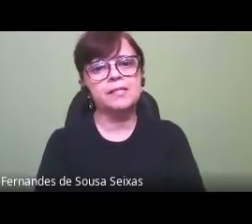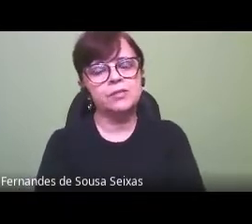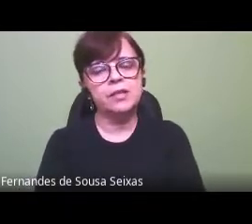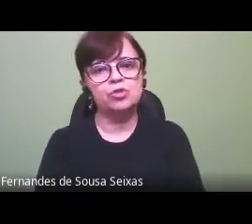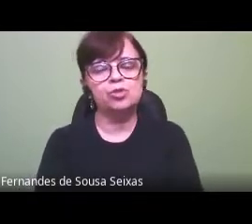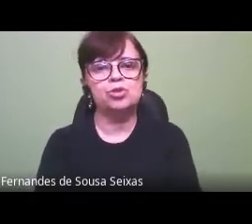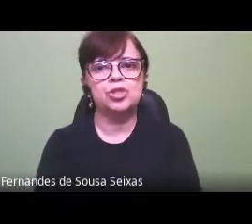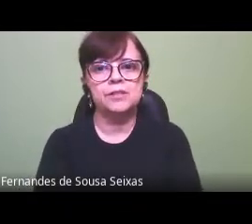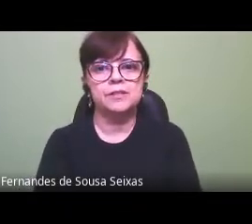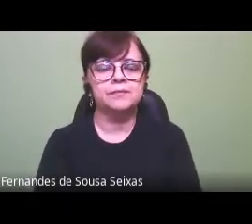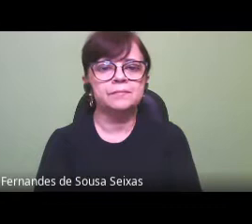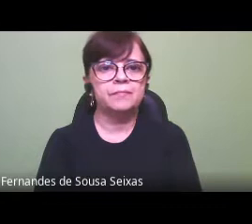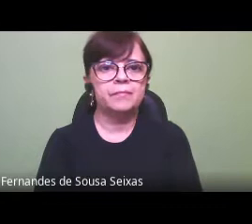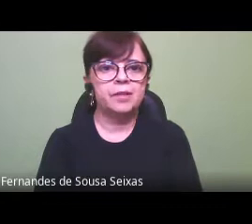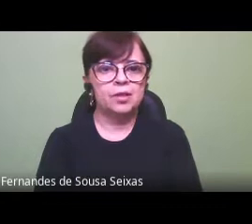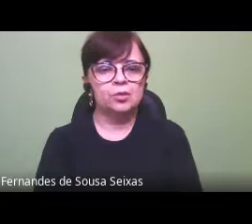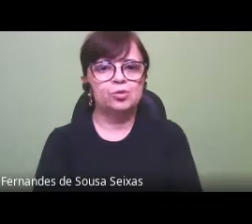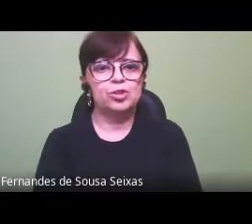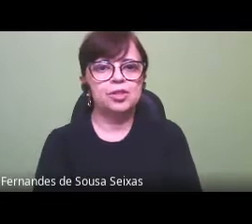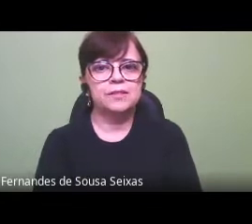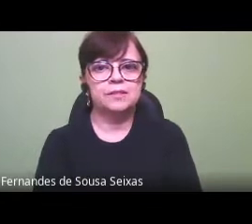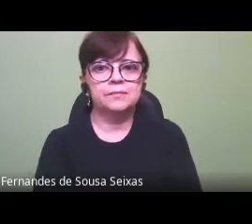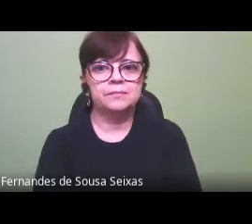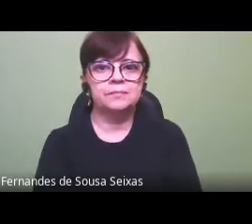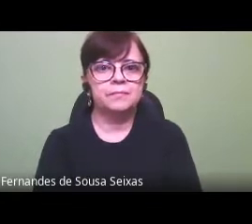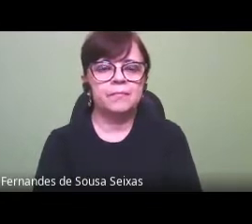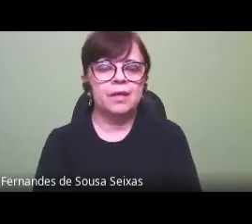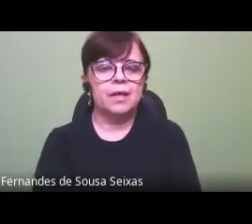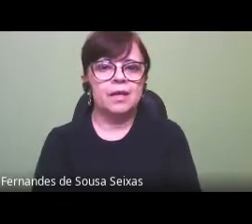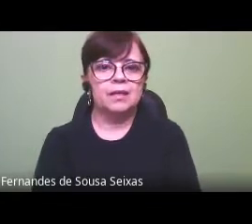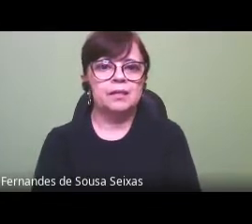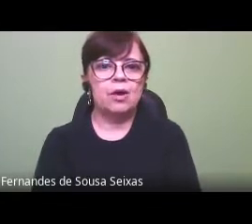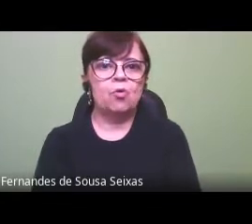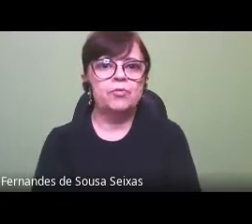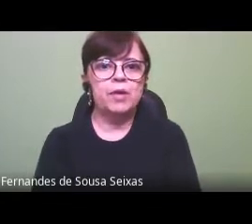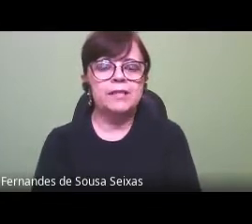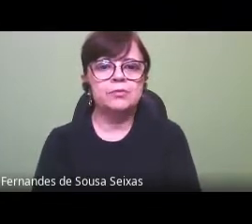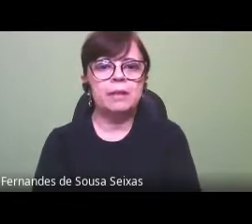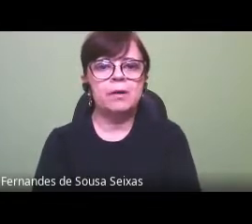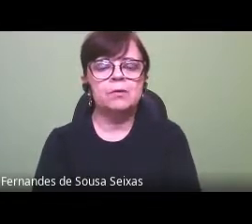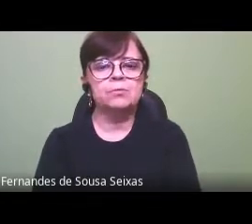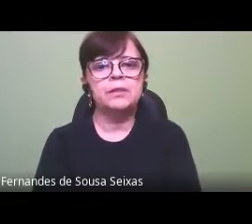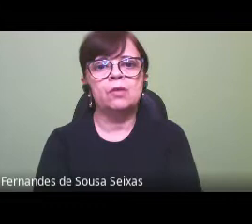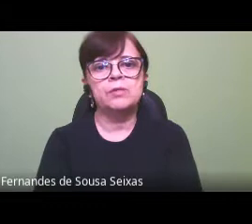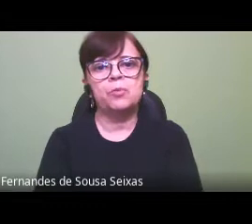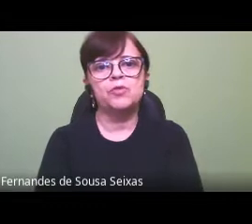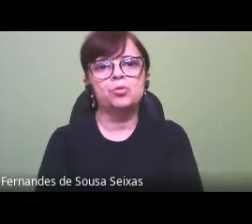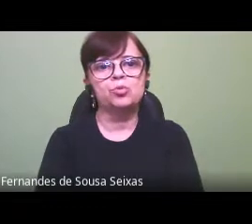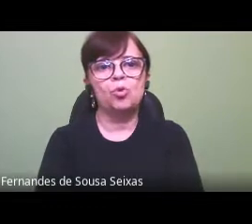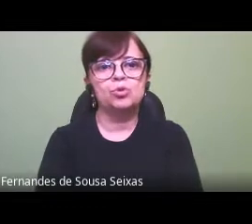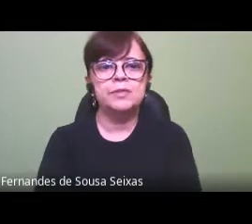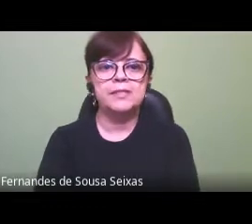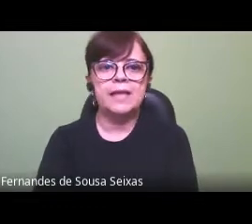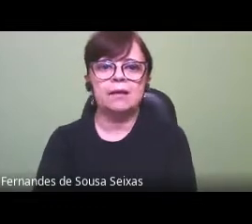Justiça. Esse é o sinal de justiça. Justiça. Então, a configuração da mão, então você